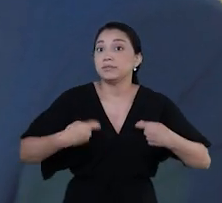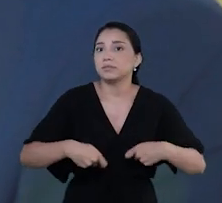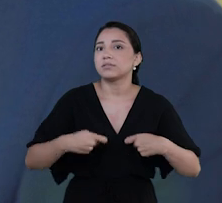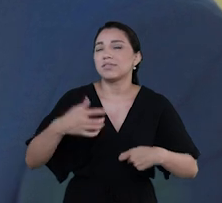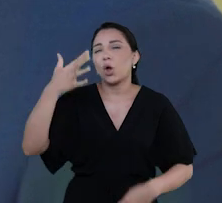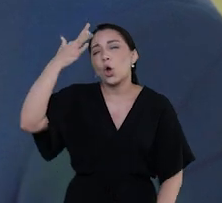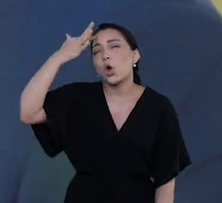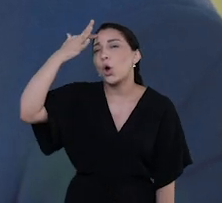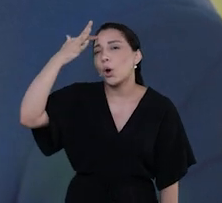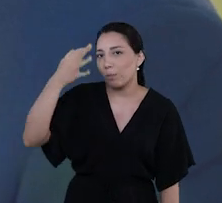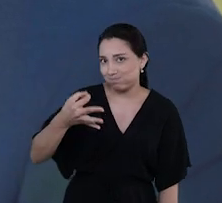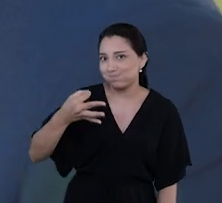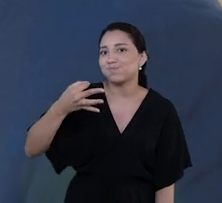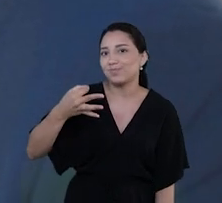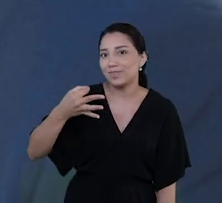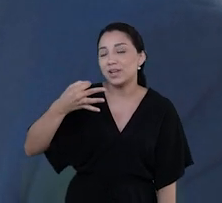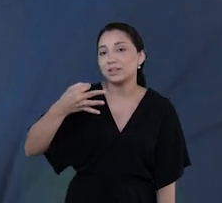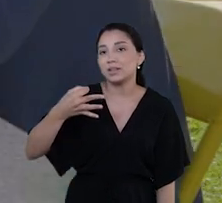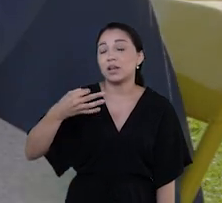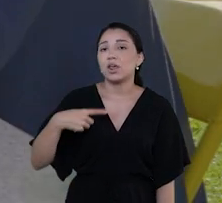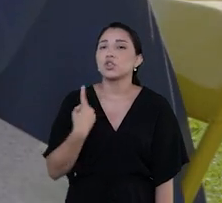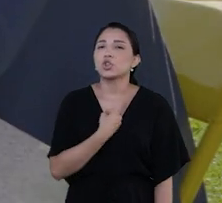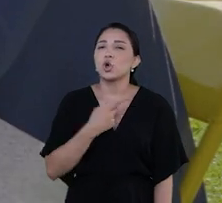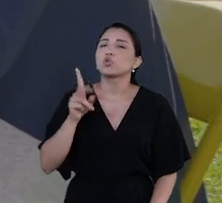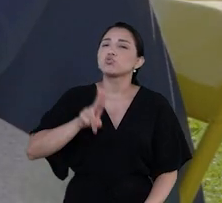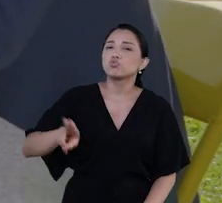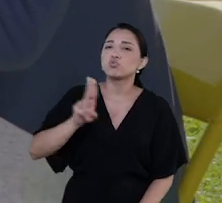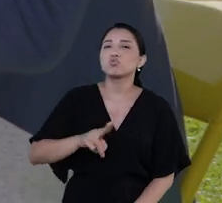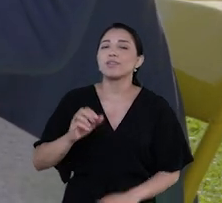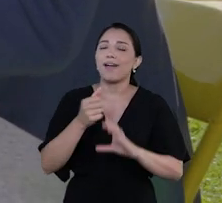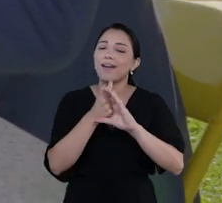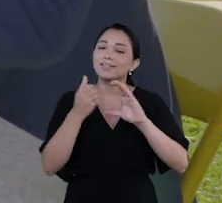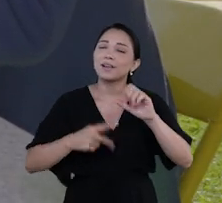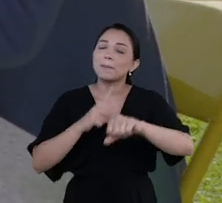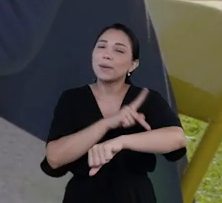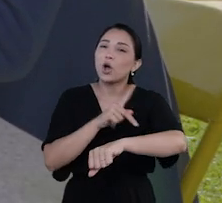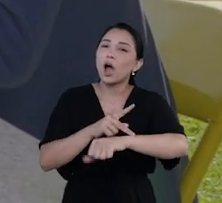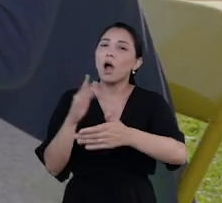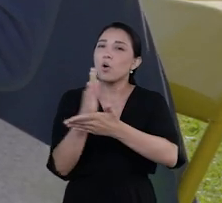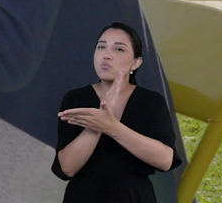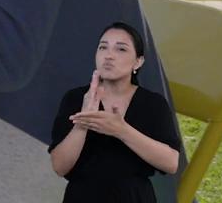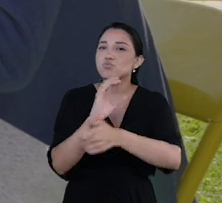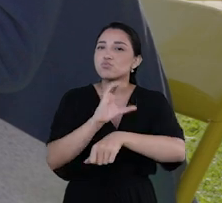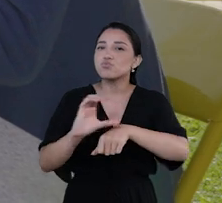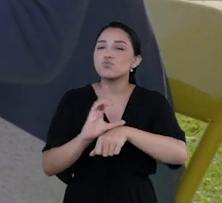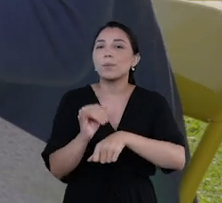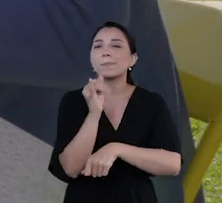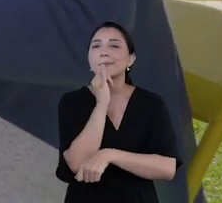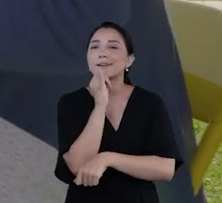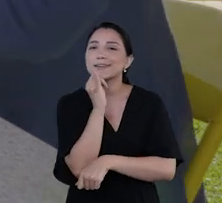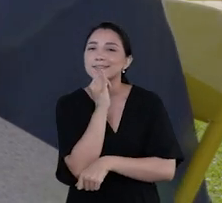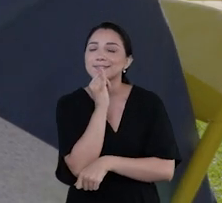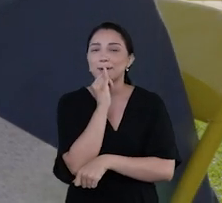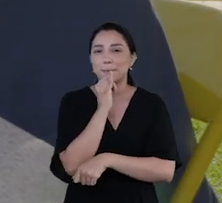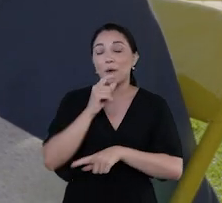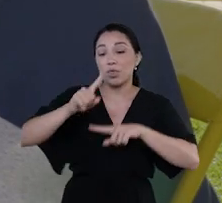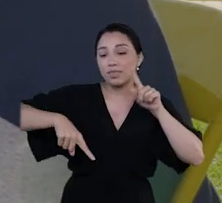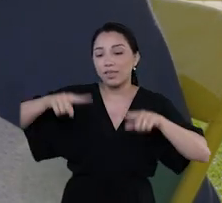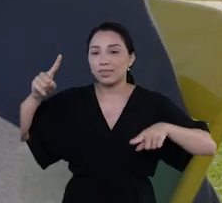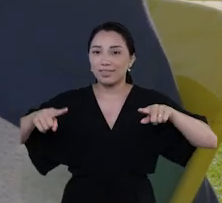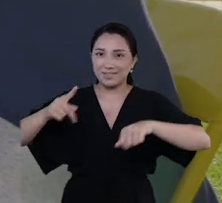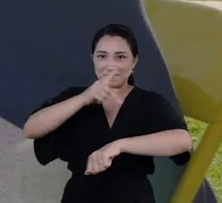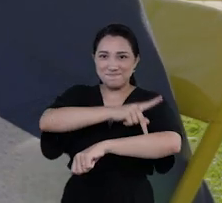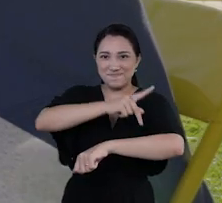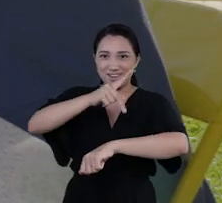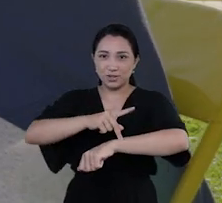utiliza até dos das características pedagógicas de alguns cursos como por exemplo alternância pedagógica em que uma parte da